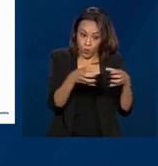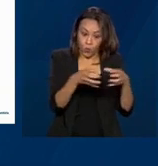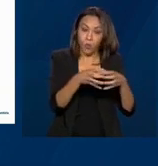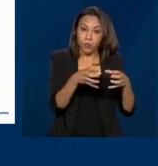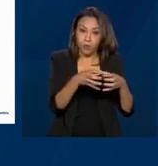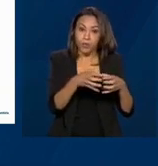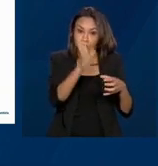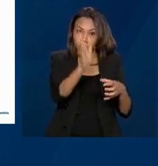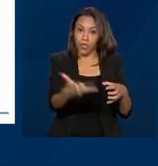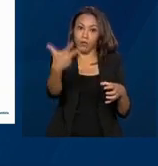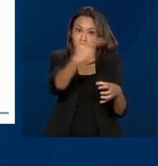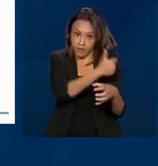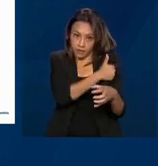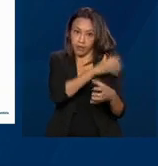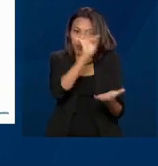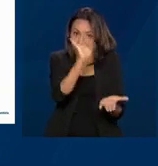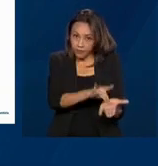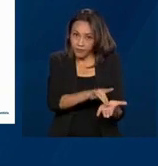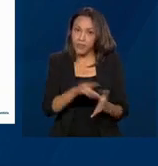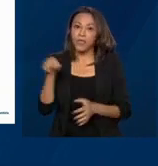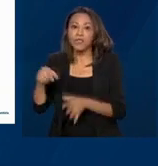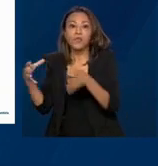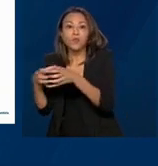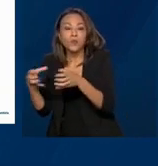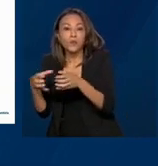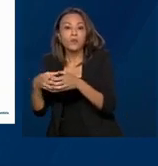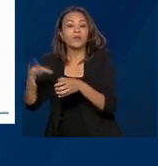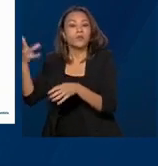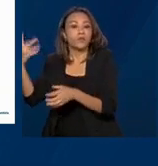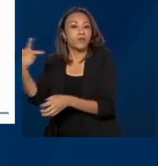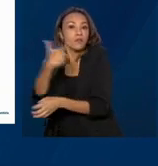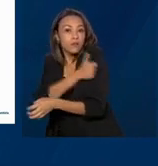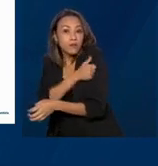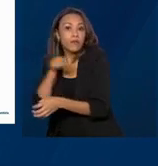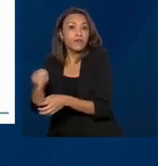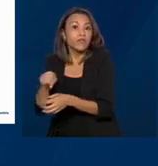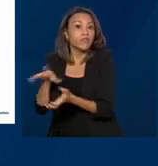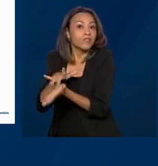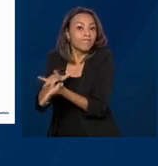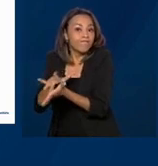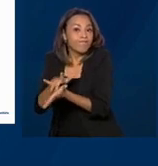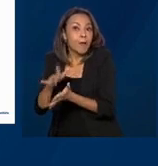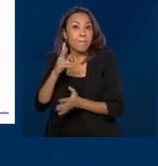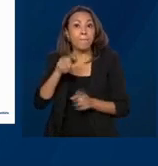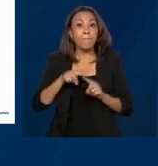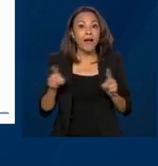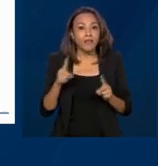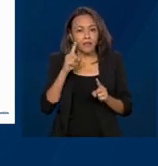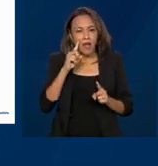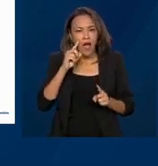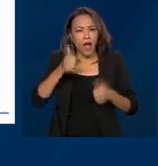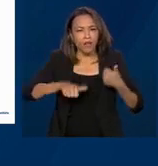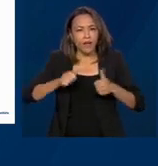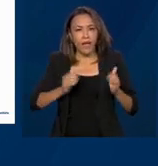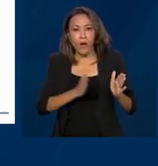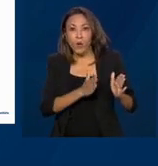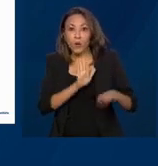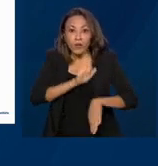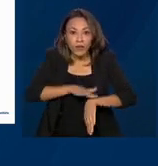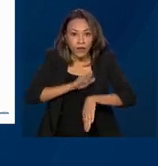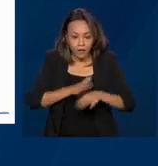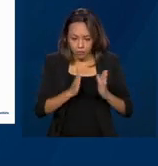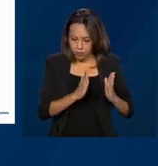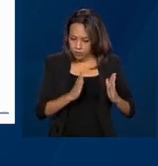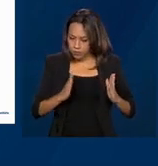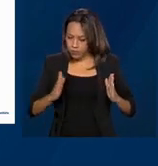placebo. Porém, ela deixa de levar em consideração o tempo. Nesse sentido, a gente parte para um conceito